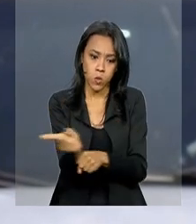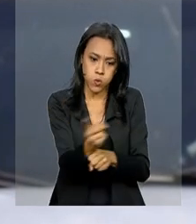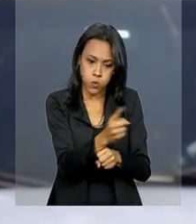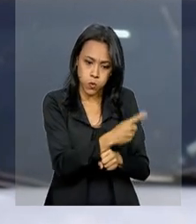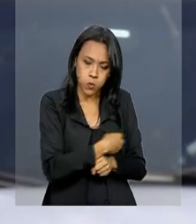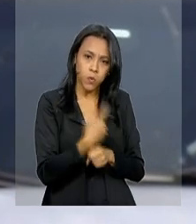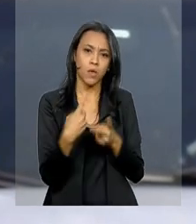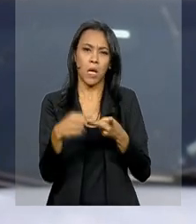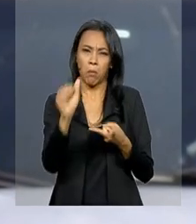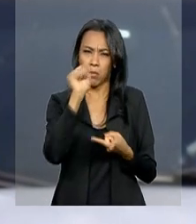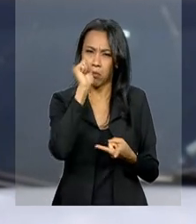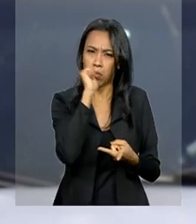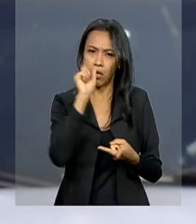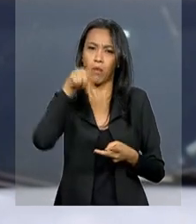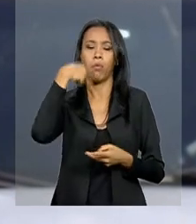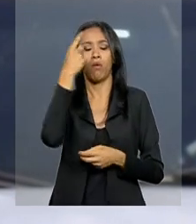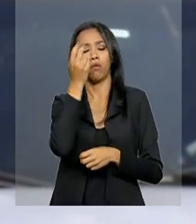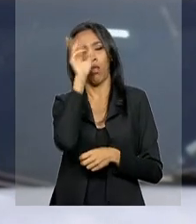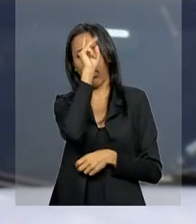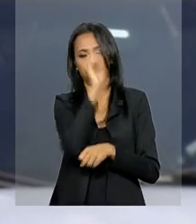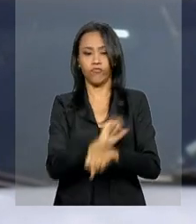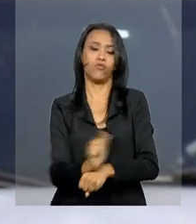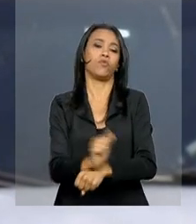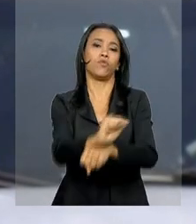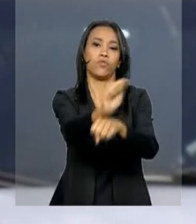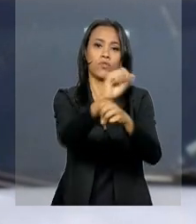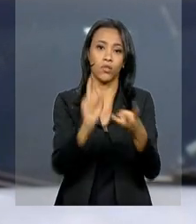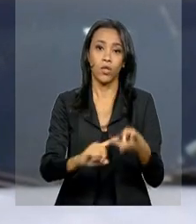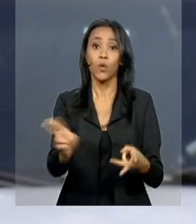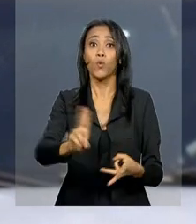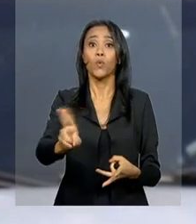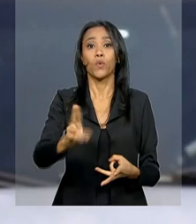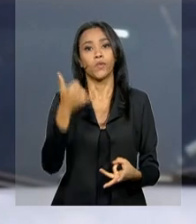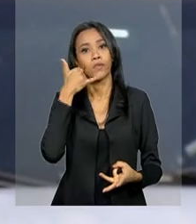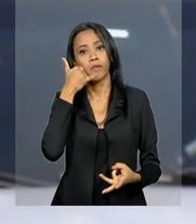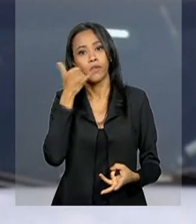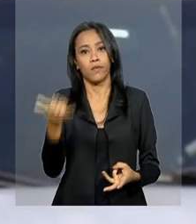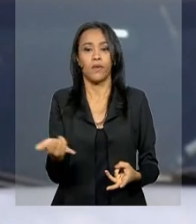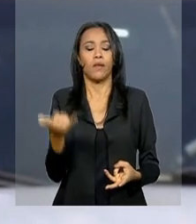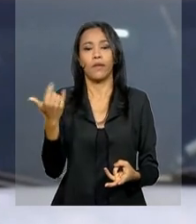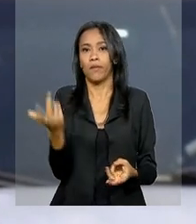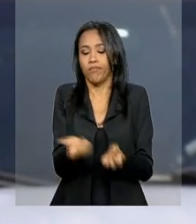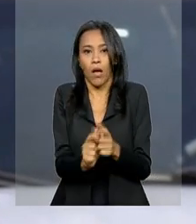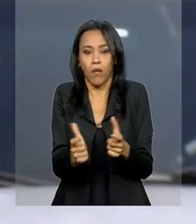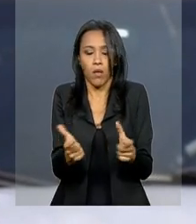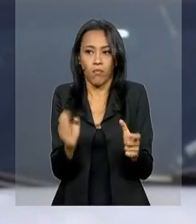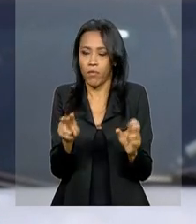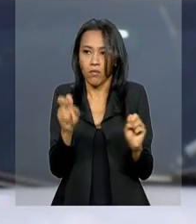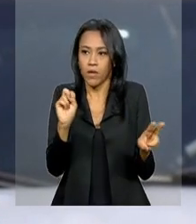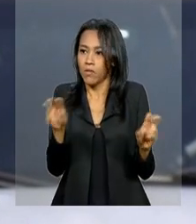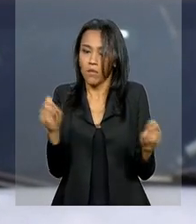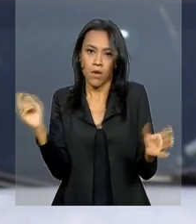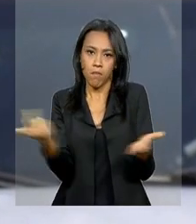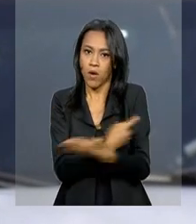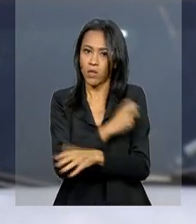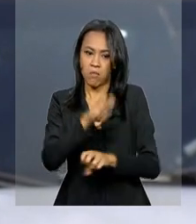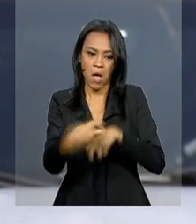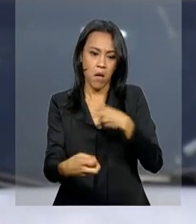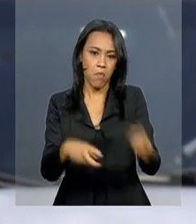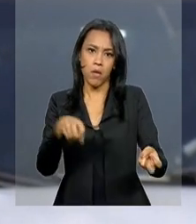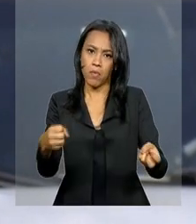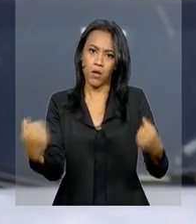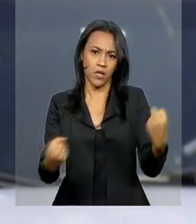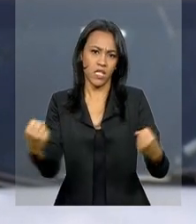o beber e dirigir, a utilizar o celular, que é uma das consequências crescentes de acidentes e principalmente de